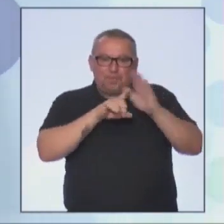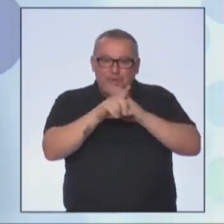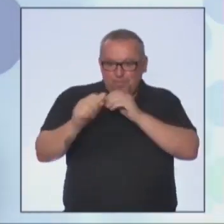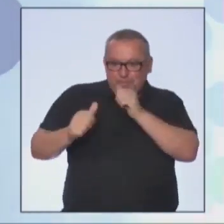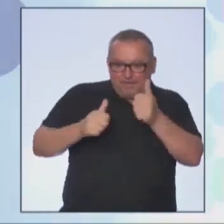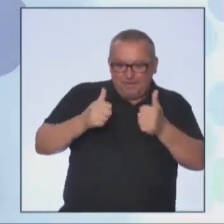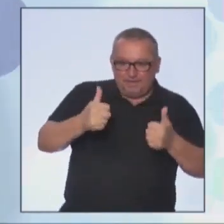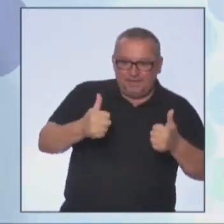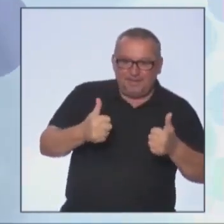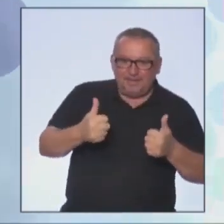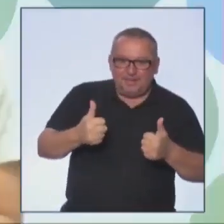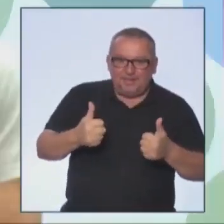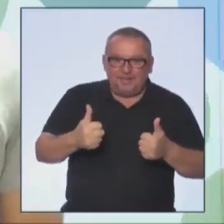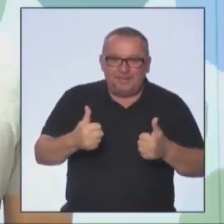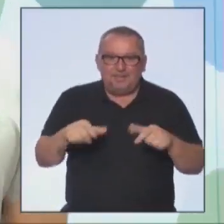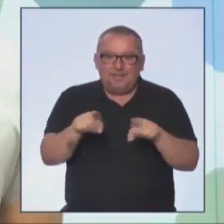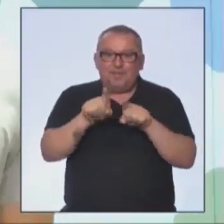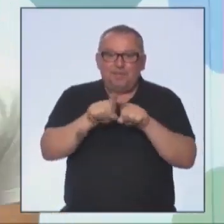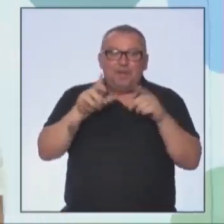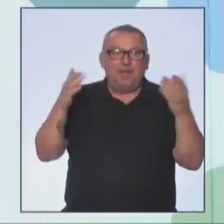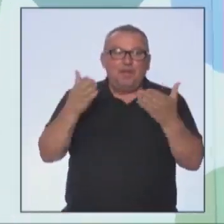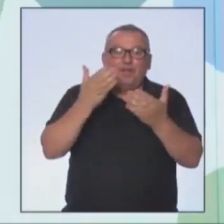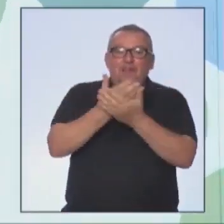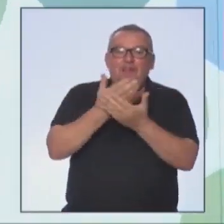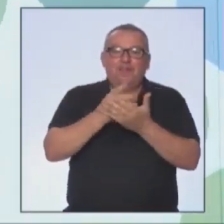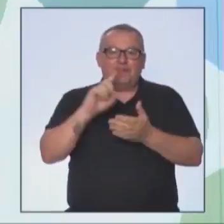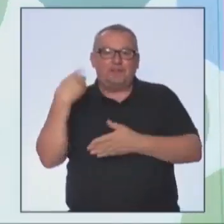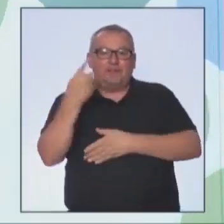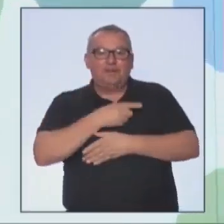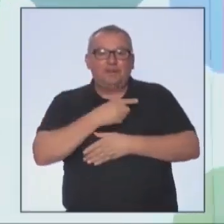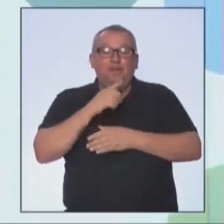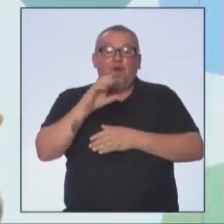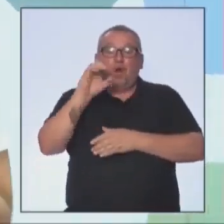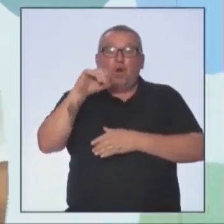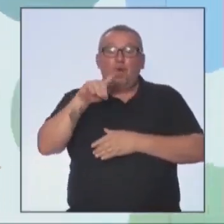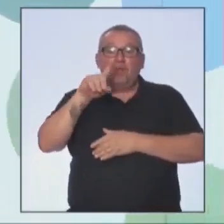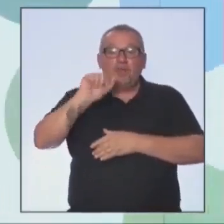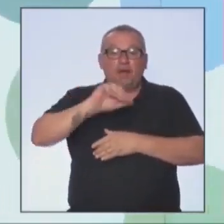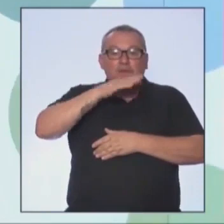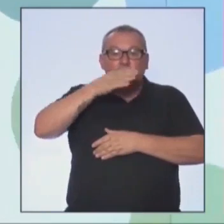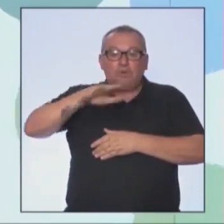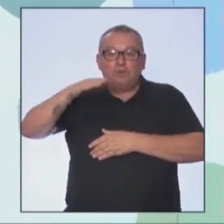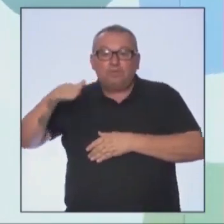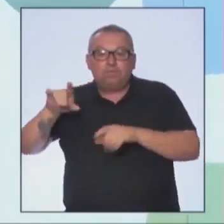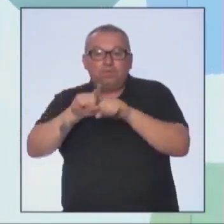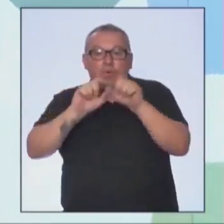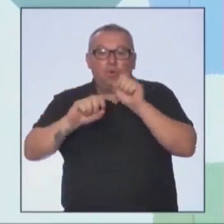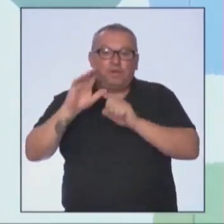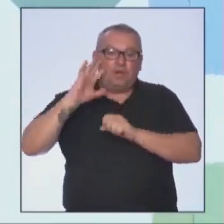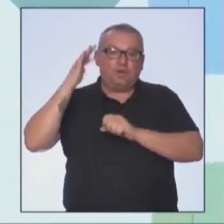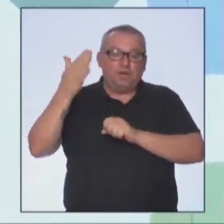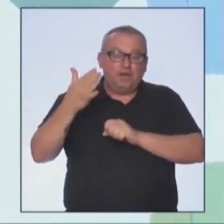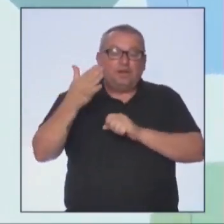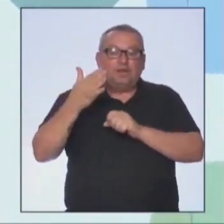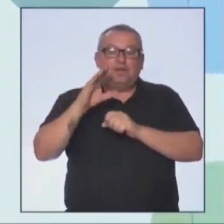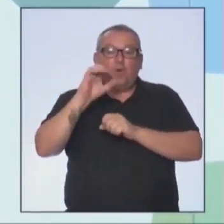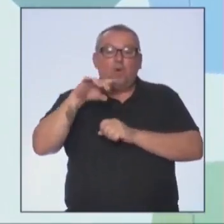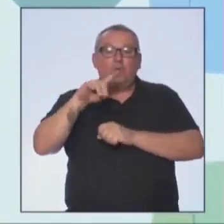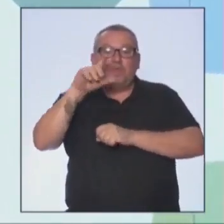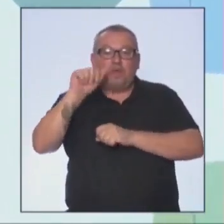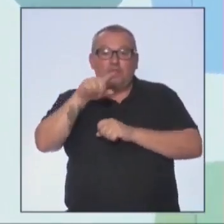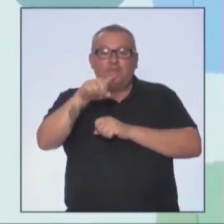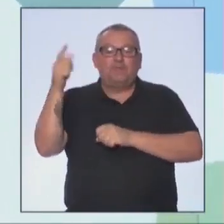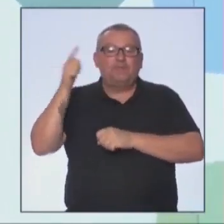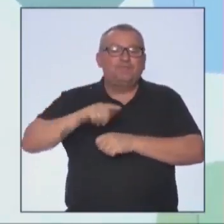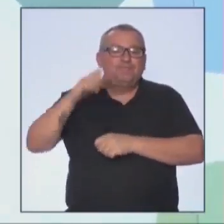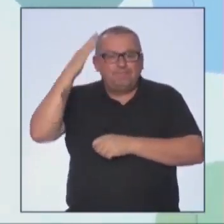beleza? Então, muito bem, a nossa aula de hoje é sobre ondas, ou melhor dizendo, fenômenos ondulatórios. Então, para vocês começarem a